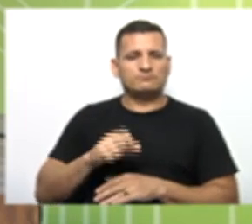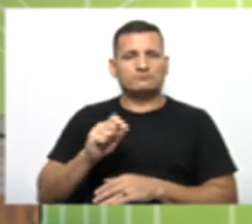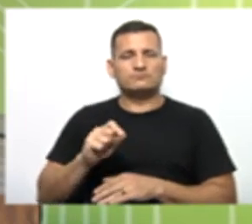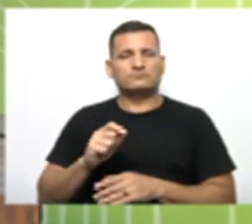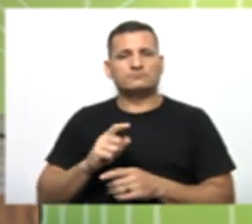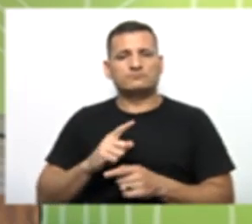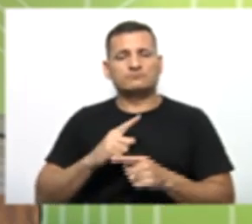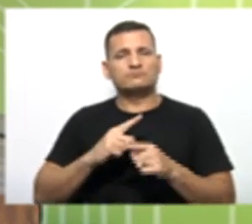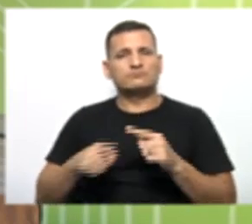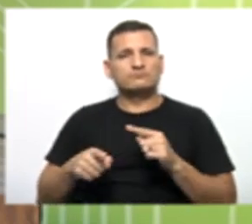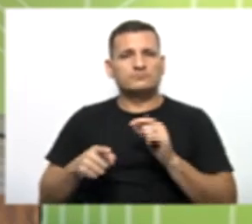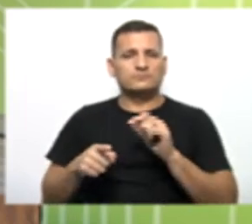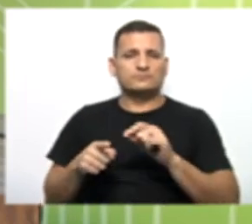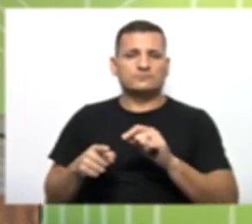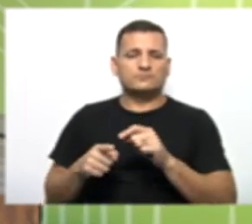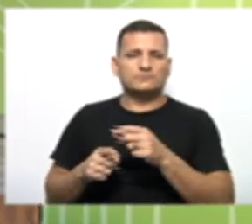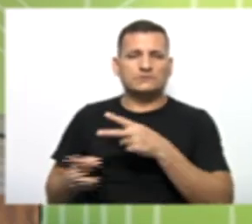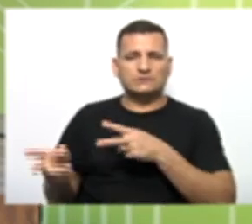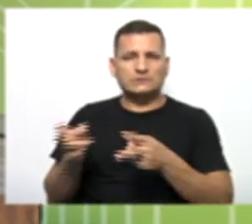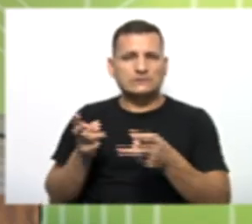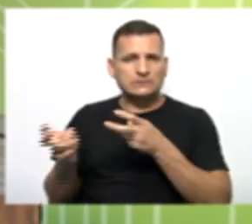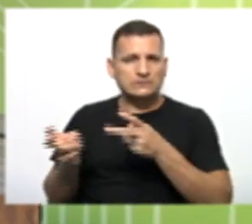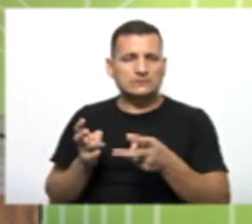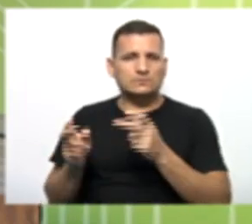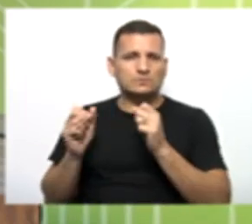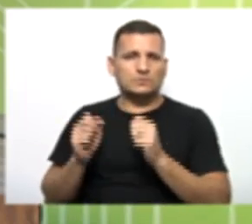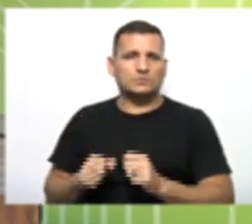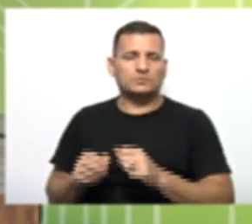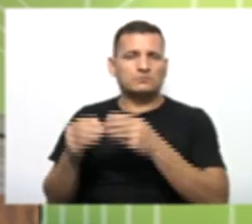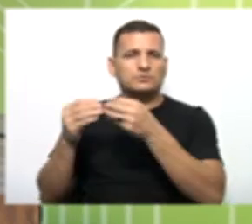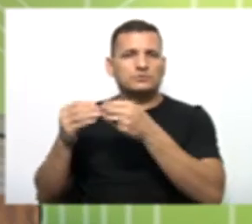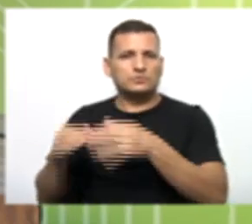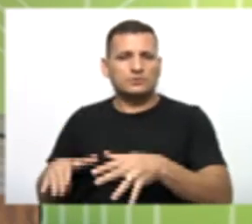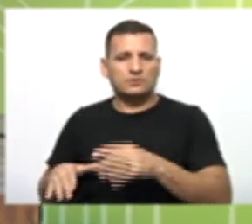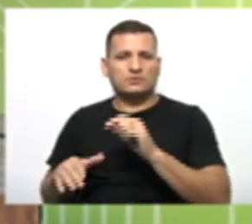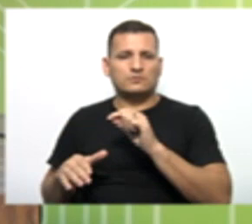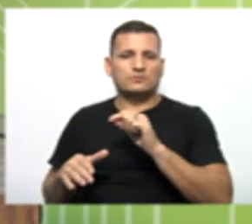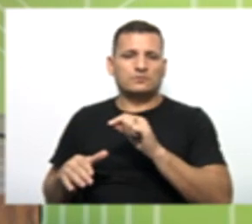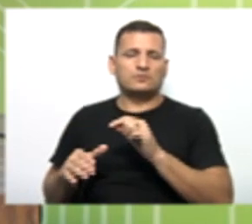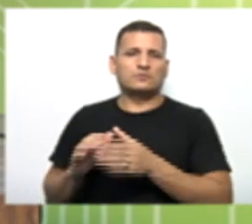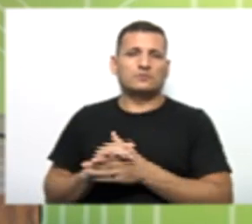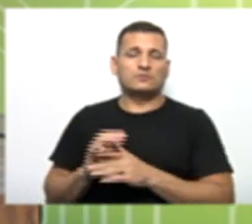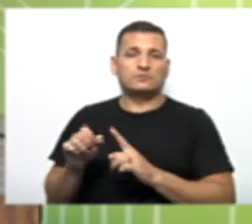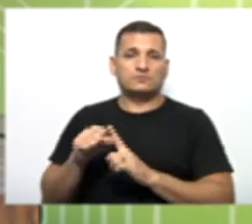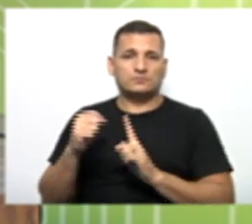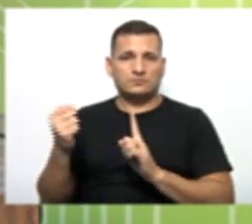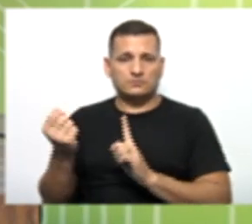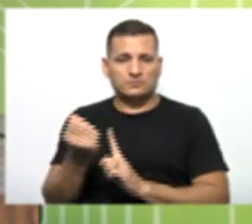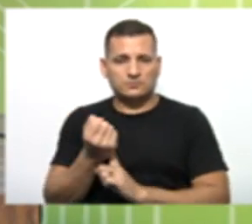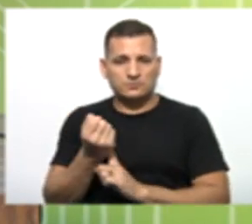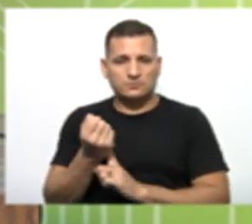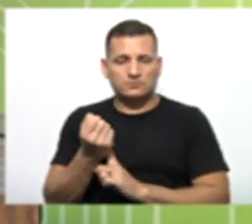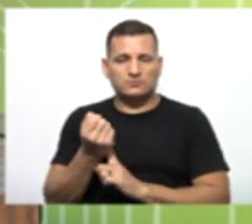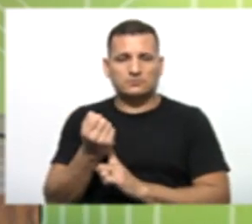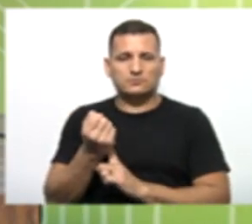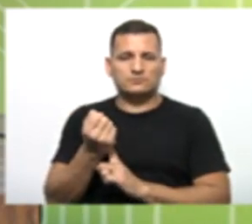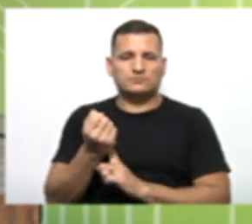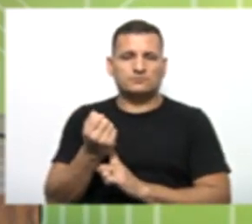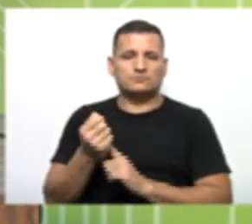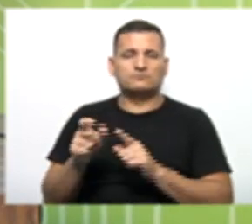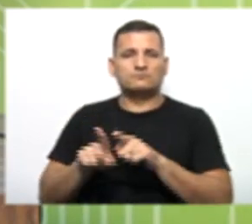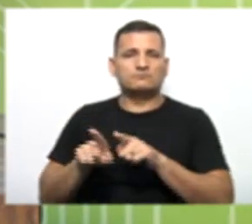impedir que essa exploração possa prejudicar a satisfação das necessidades da sociedade presente e